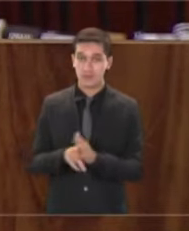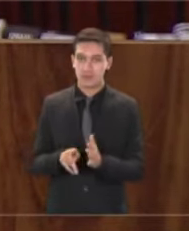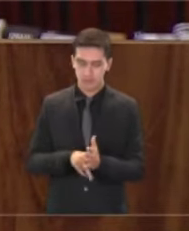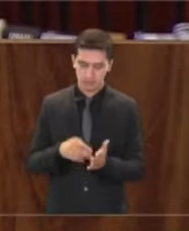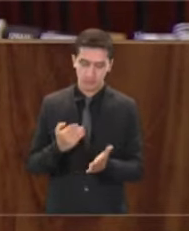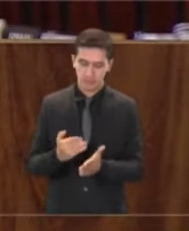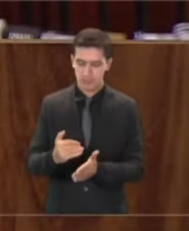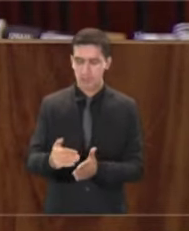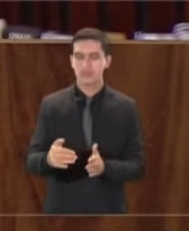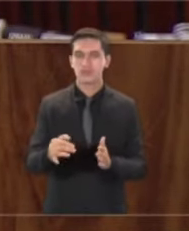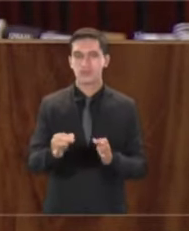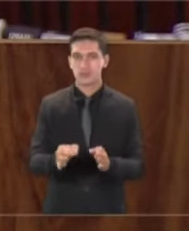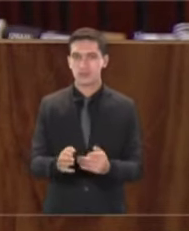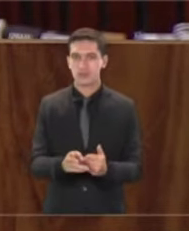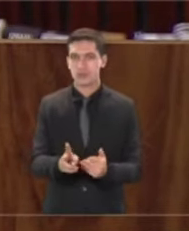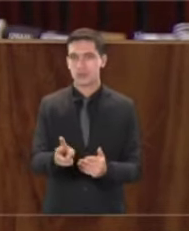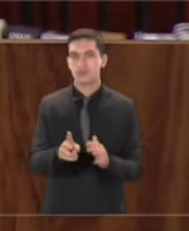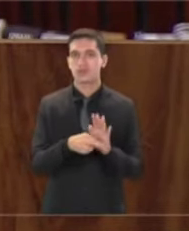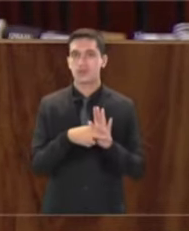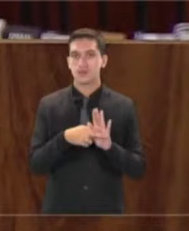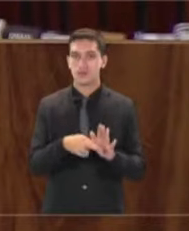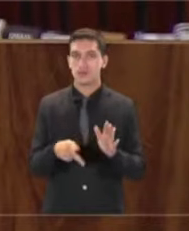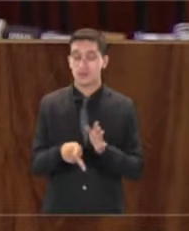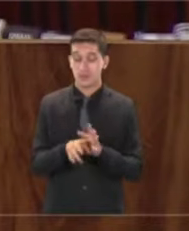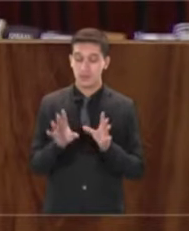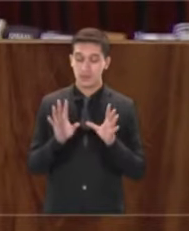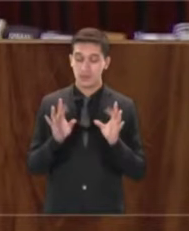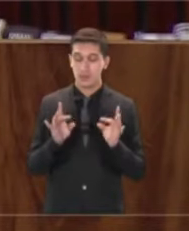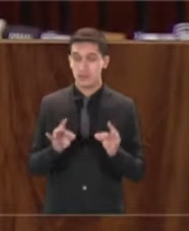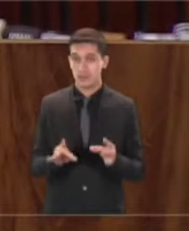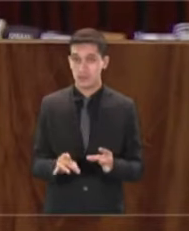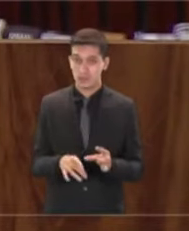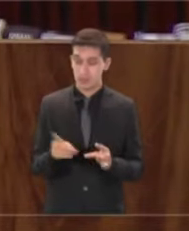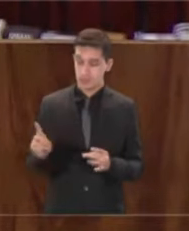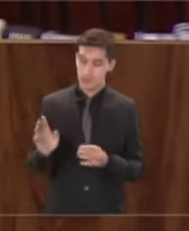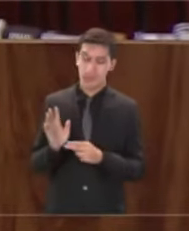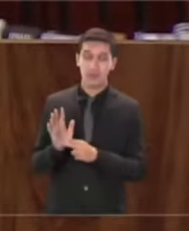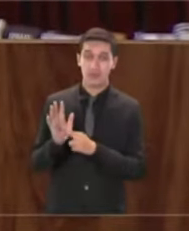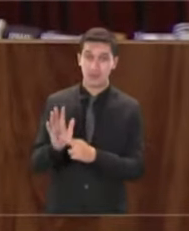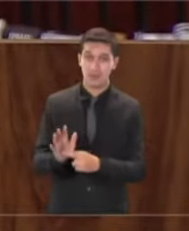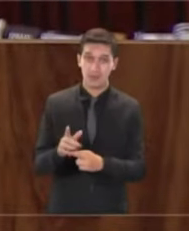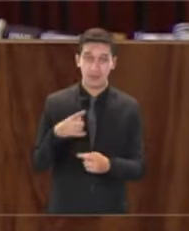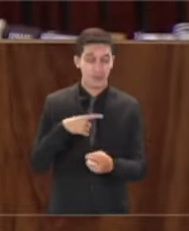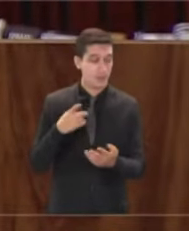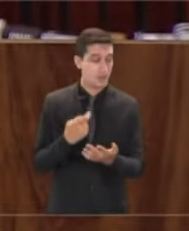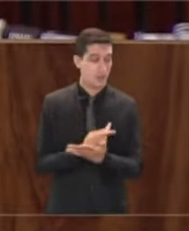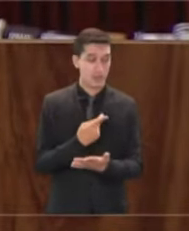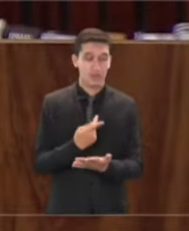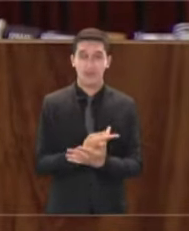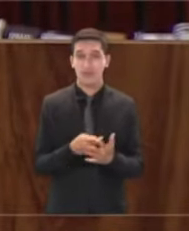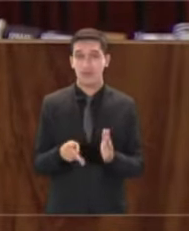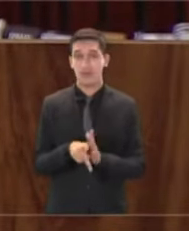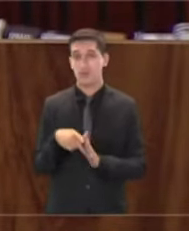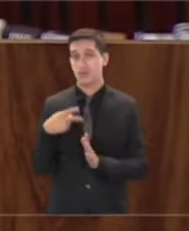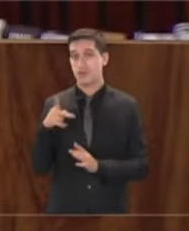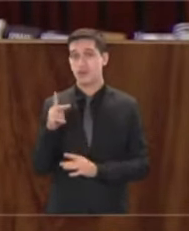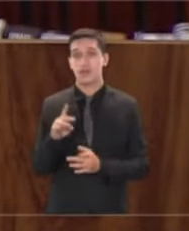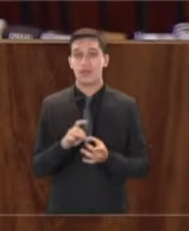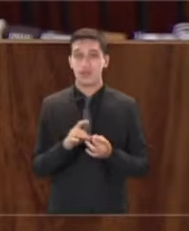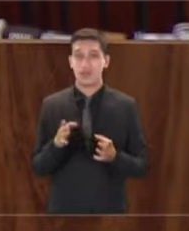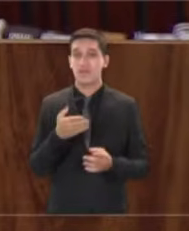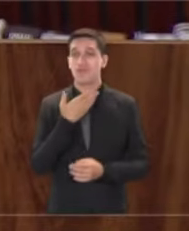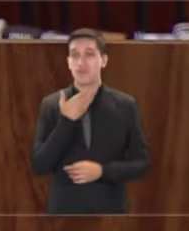procedência da representação ao fundamento de que o representado abusou de sua liberdade de